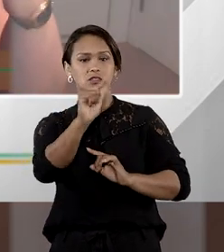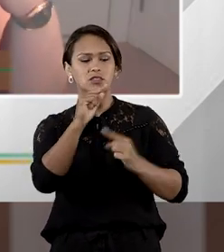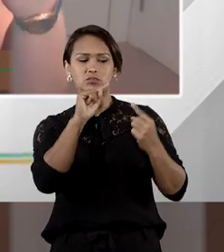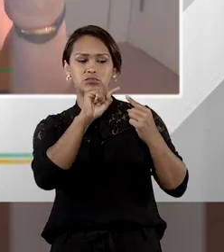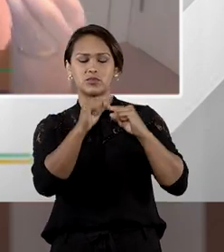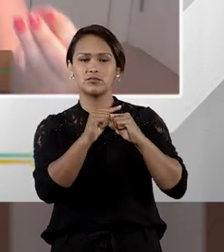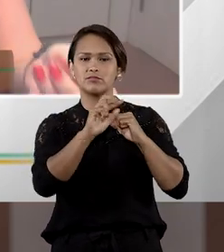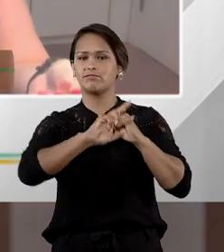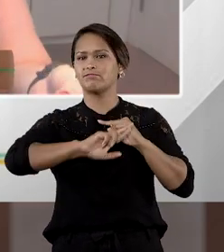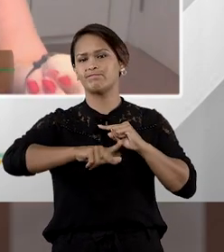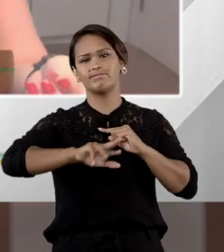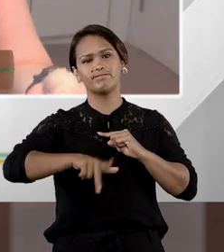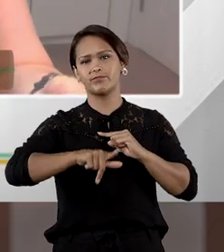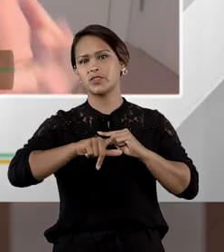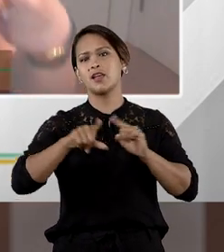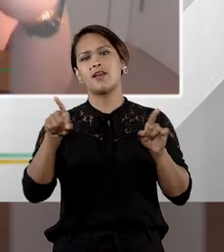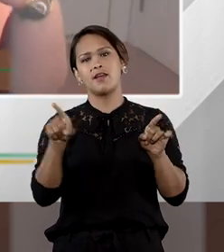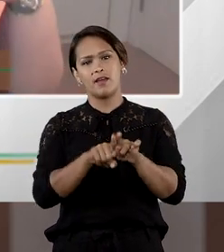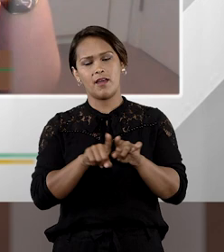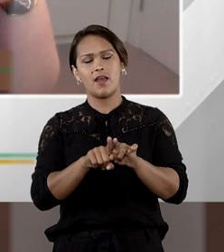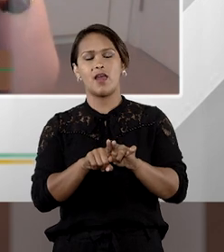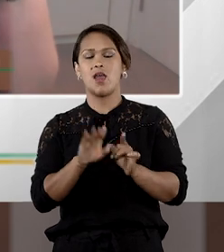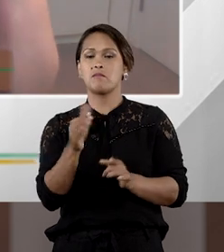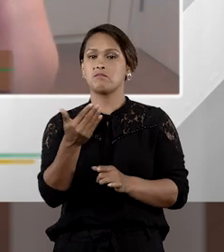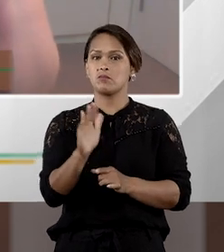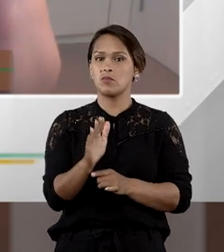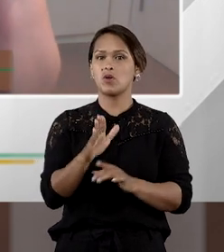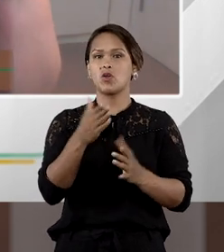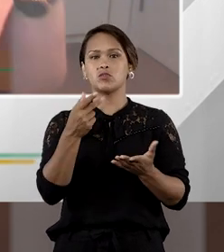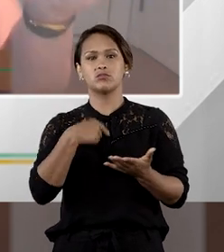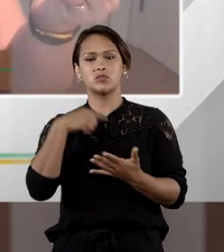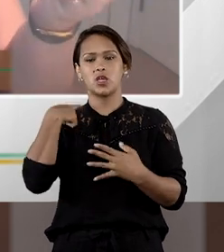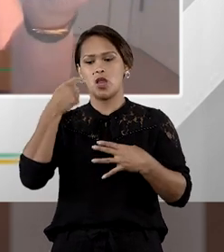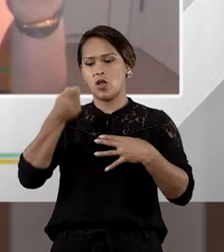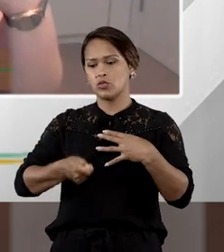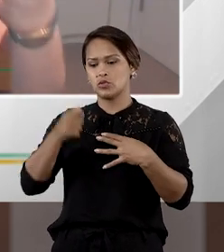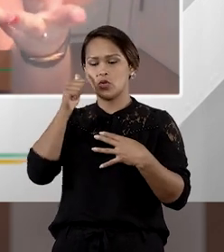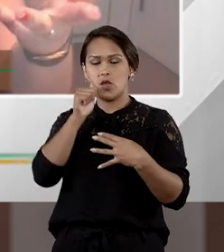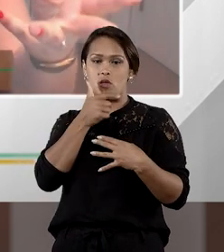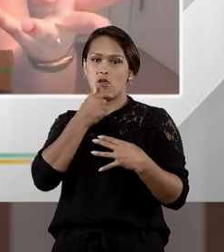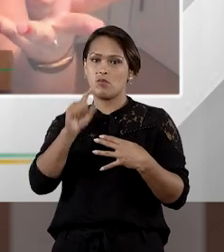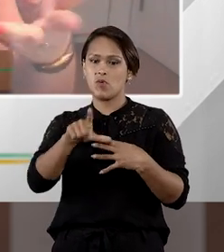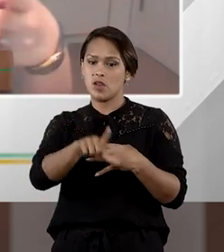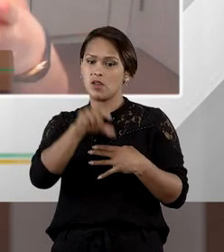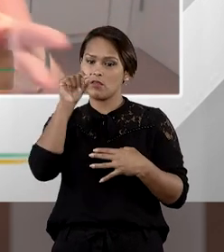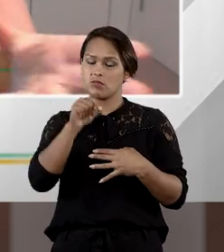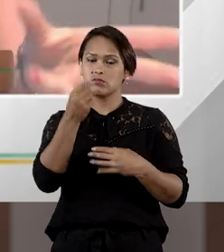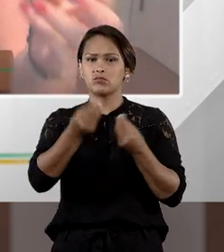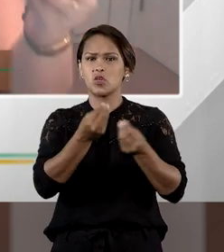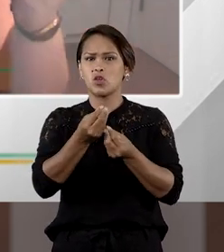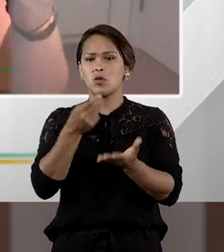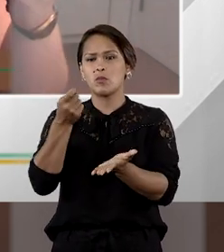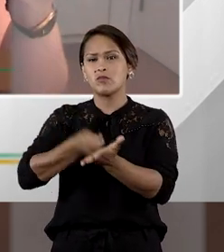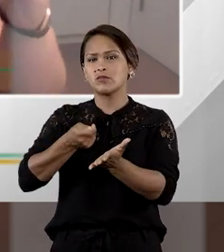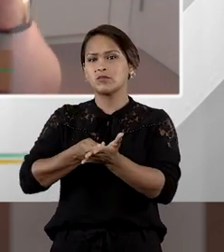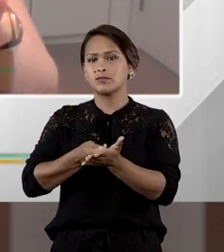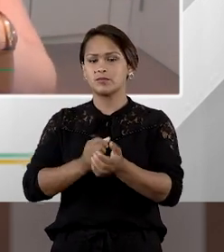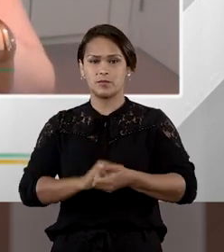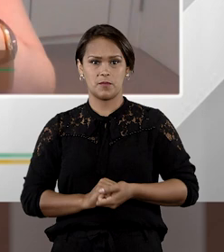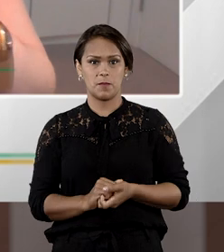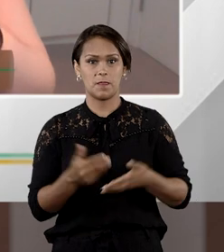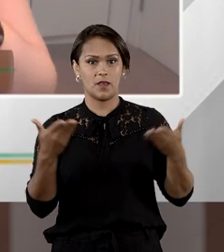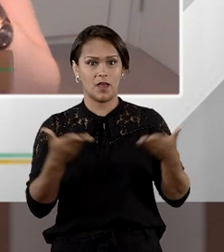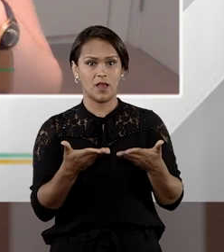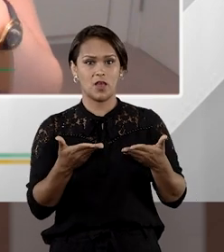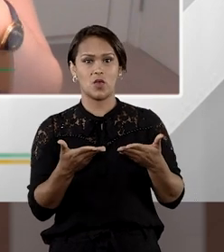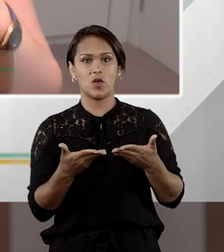não conseguirem chegar a um consenso em relação a isso, talvez caiba ao juiz, à juíza, dizer aí como é que vai ficar essa definição. Agora,